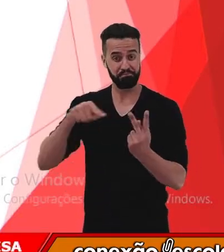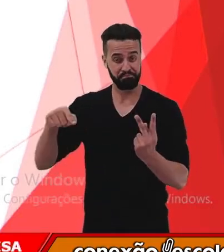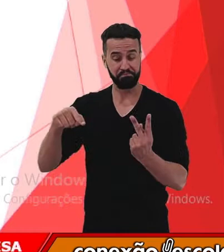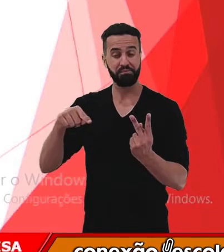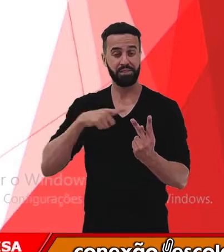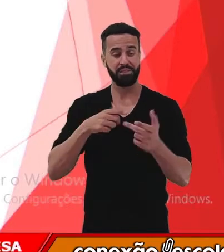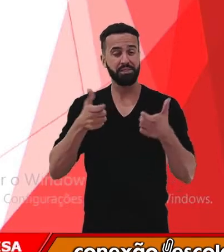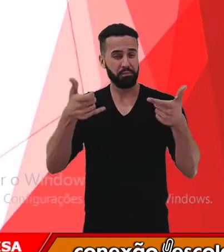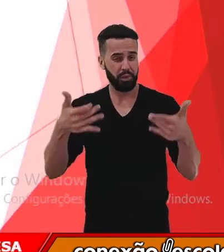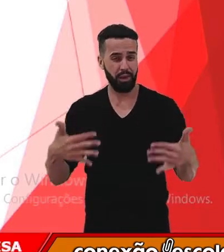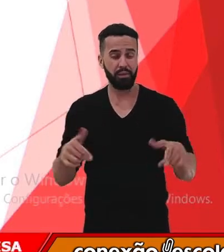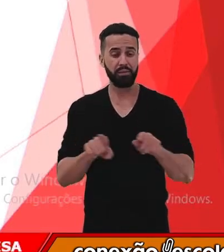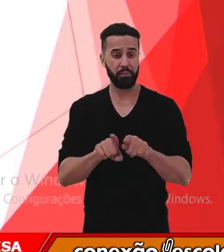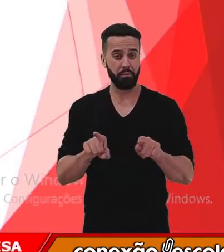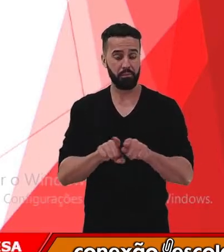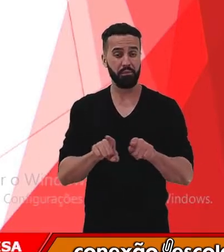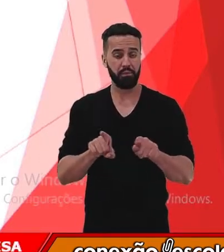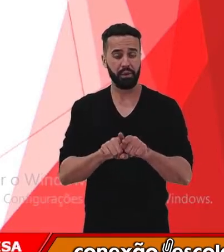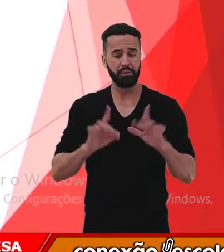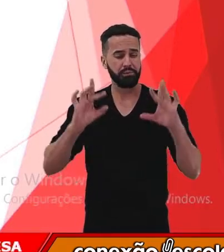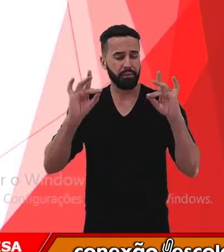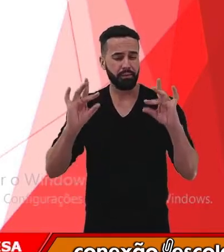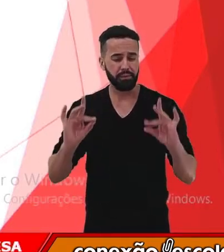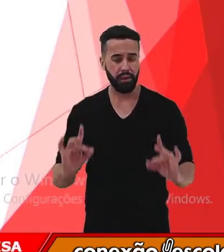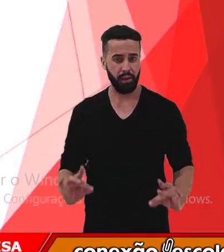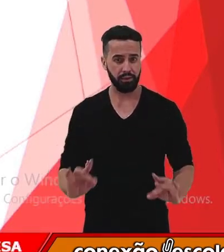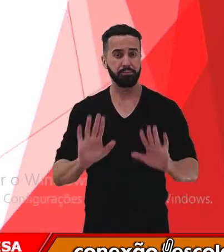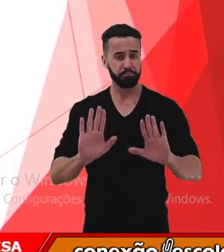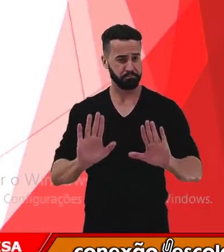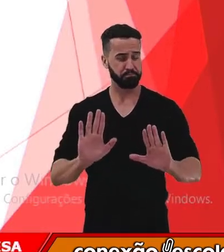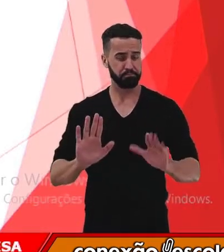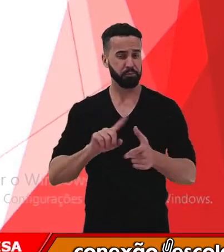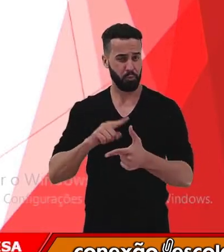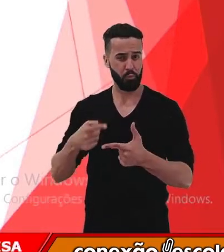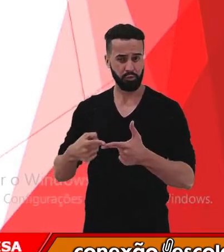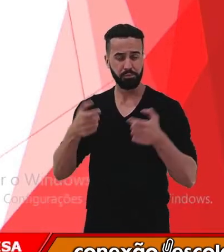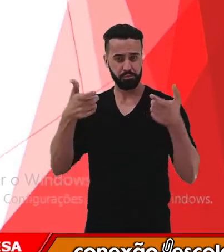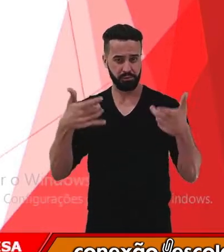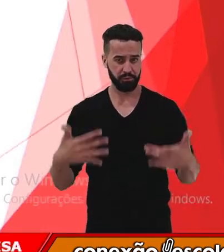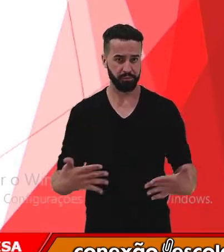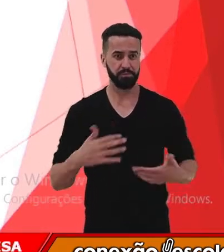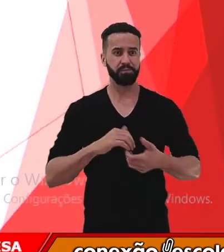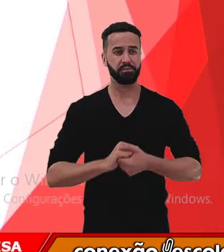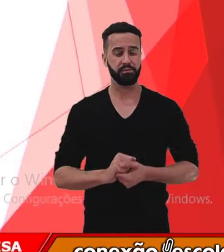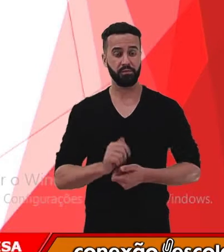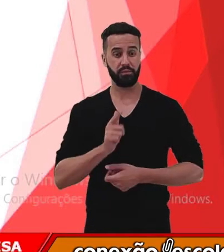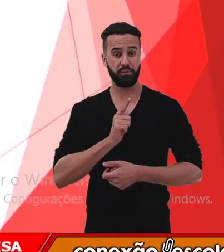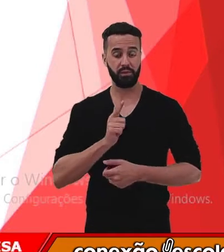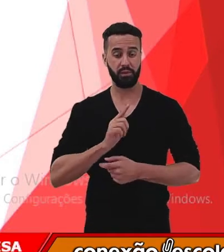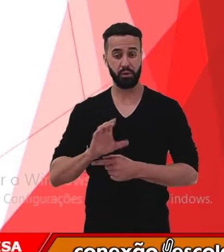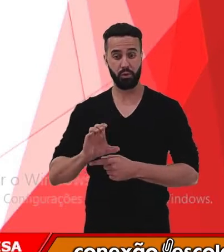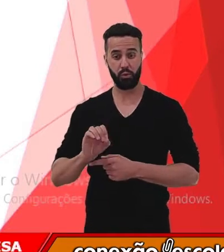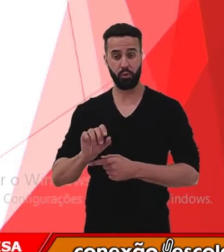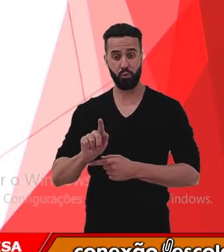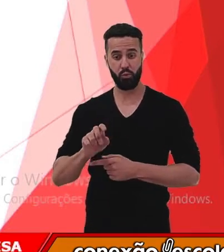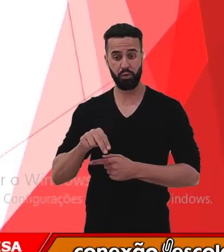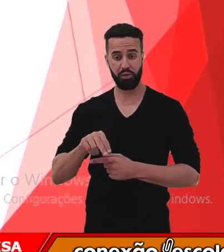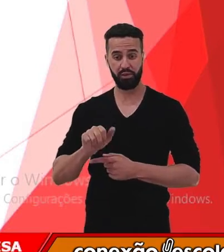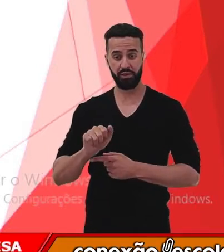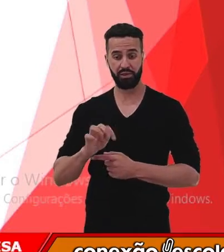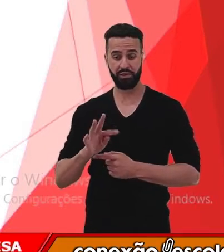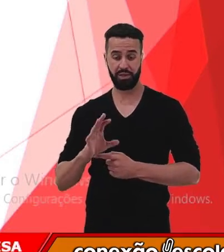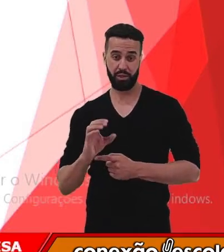e eu vou falar sobre elas detalhadamente daqui a pouco. Nós temos os cognatos,